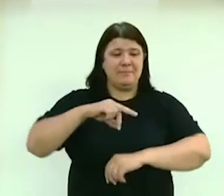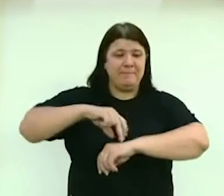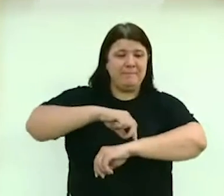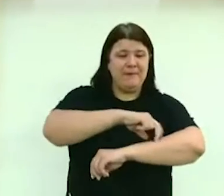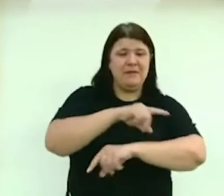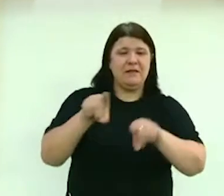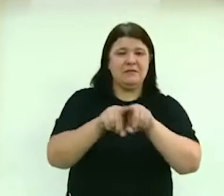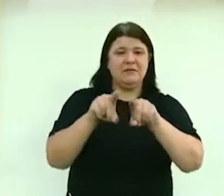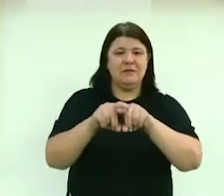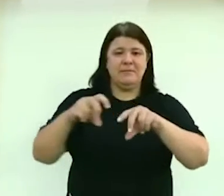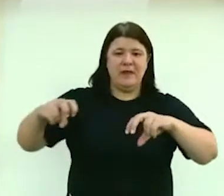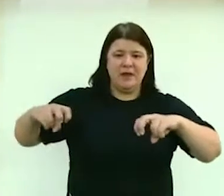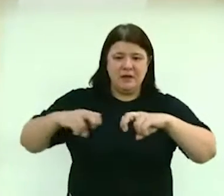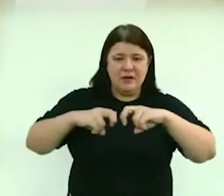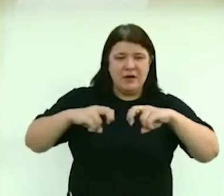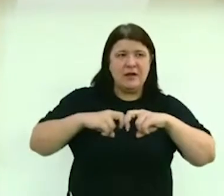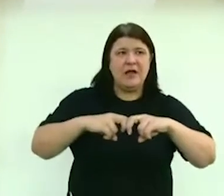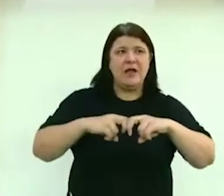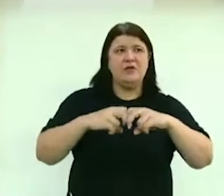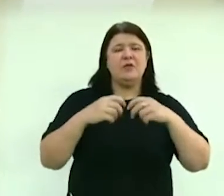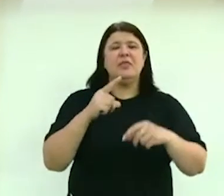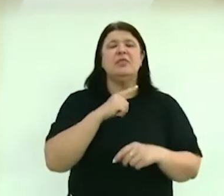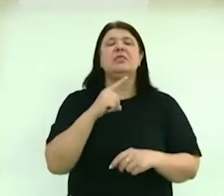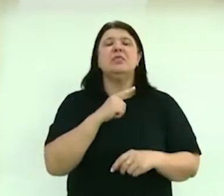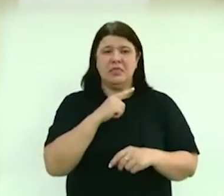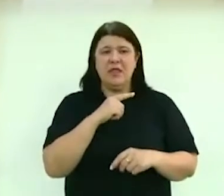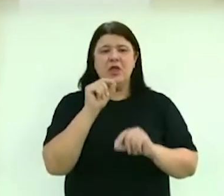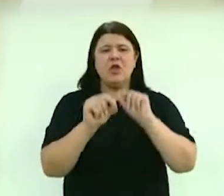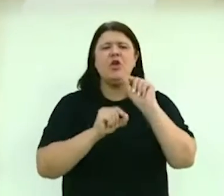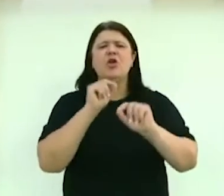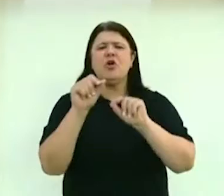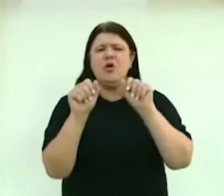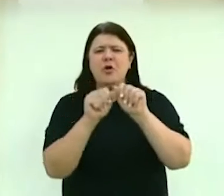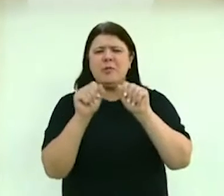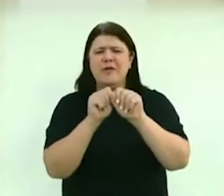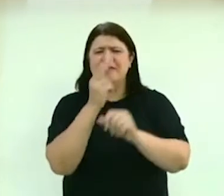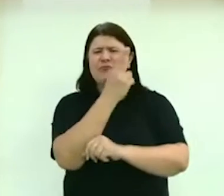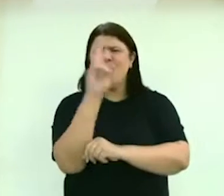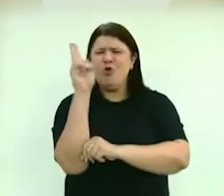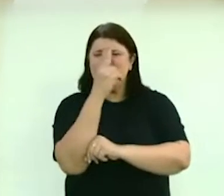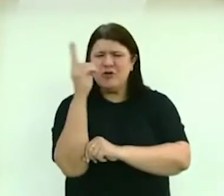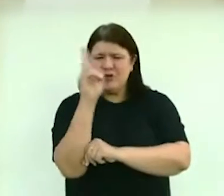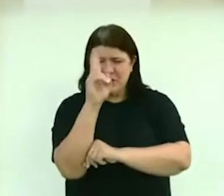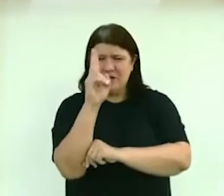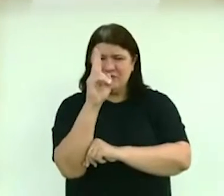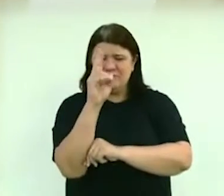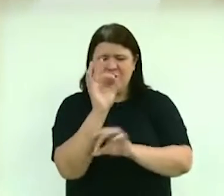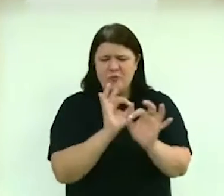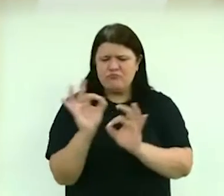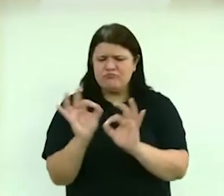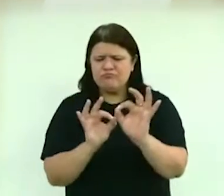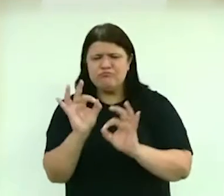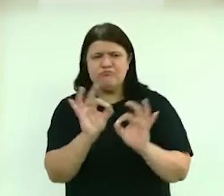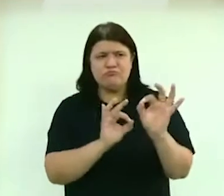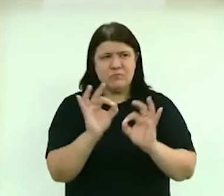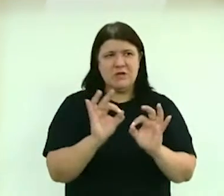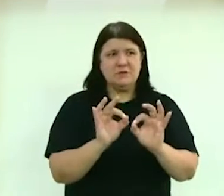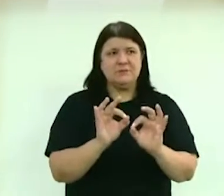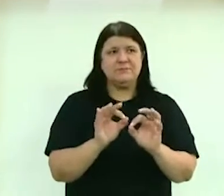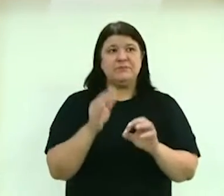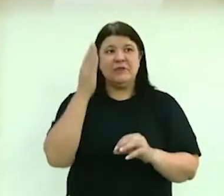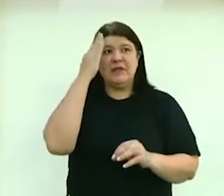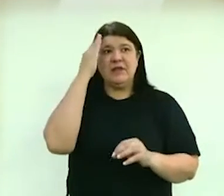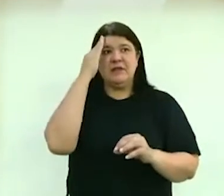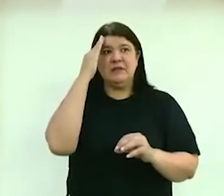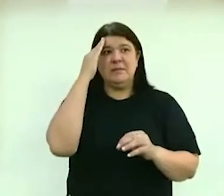estão correndo, há possibilidade de realizar intervenção de caráter de urgência? 3. Caso negativo, solicito relatório detalhando o